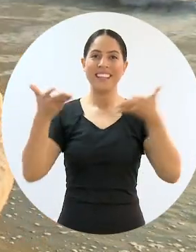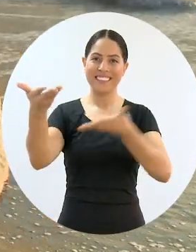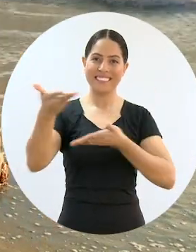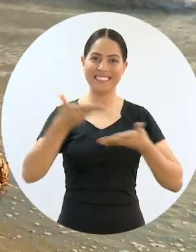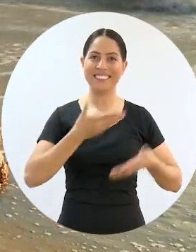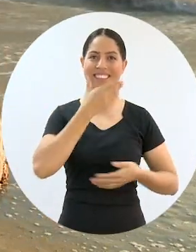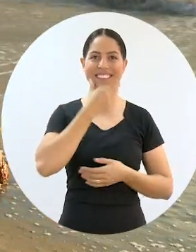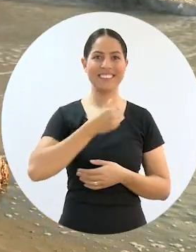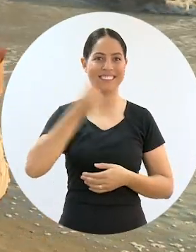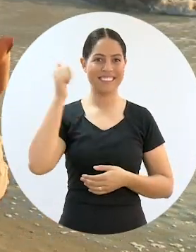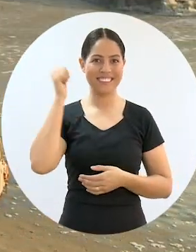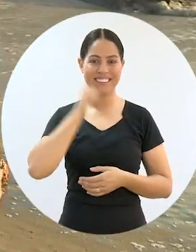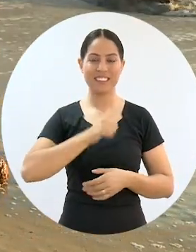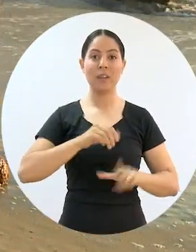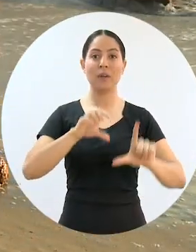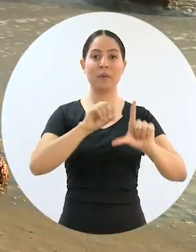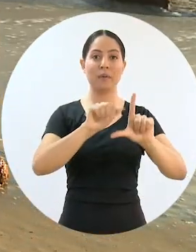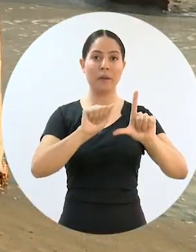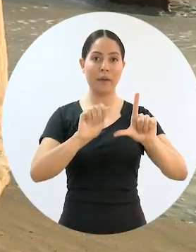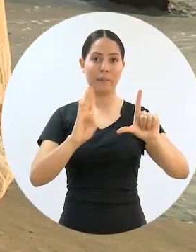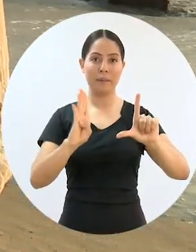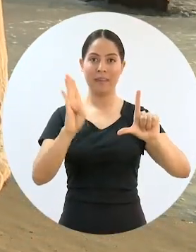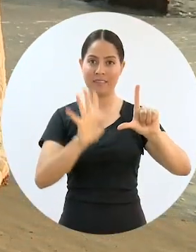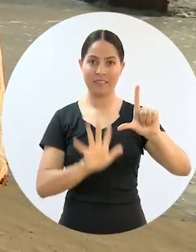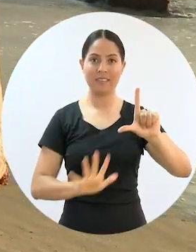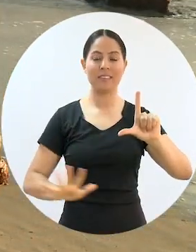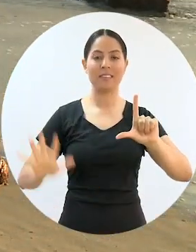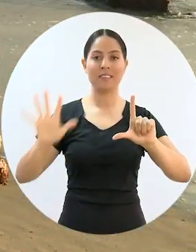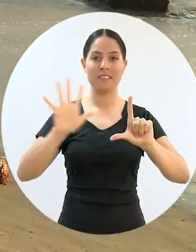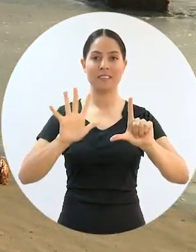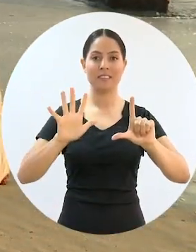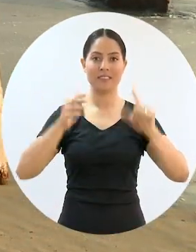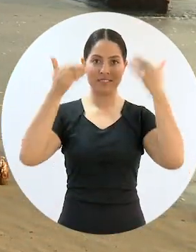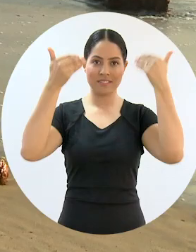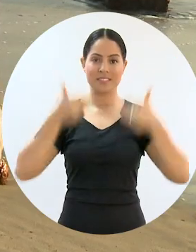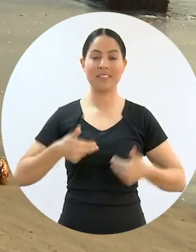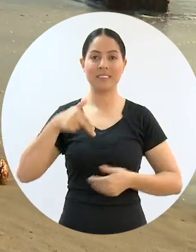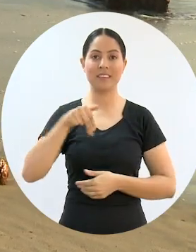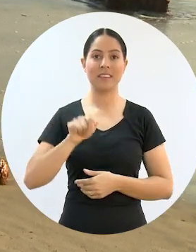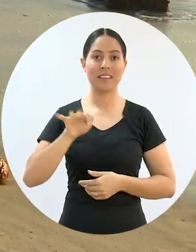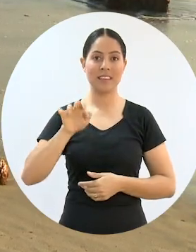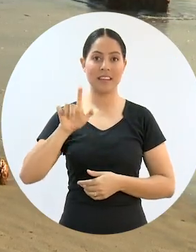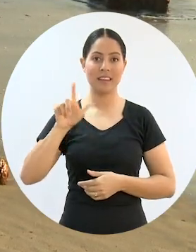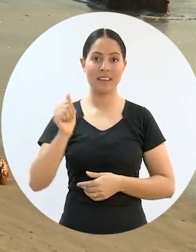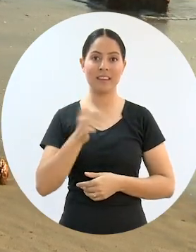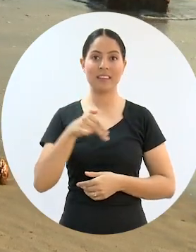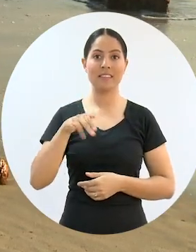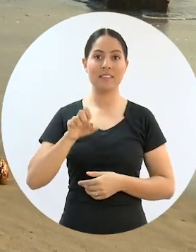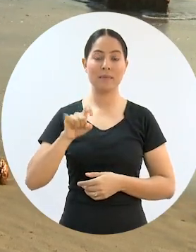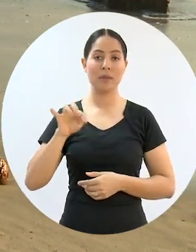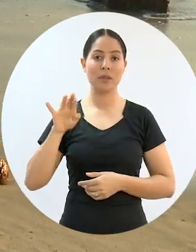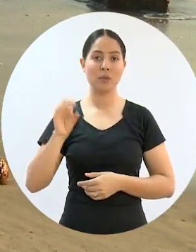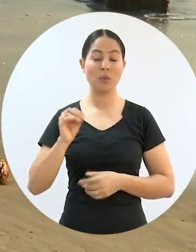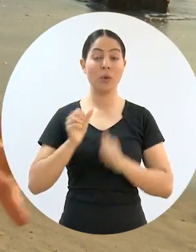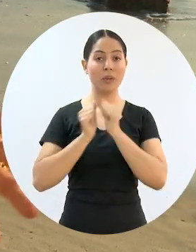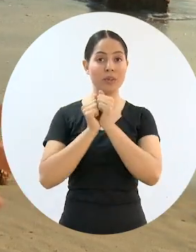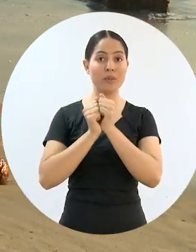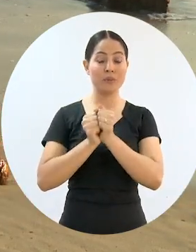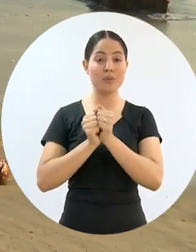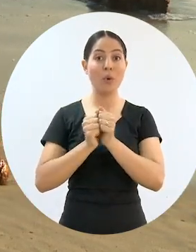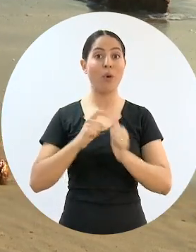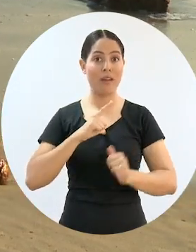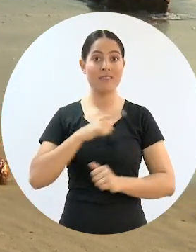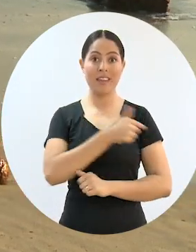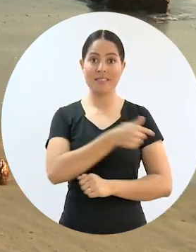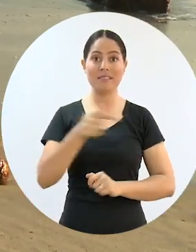Olá, seja bem-vinda, seja bem-vindo ao programa OAB Nacional. Eu sou a Natália Nascimento e junto comigo você confere